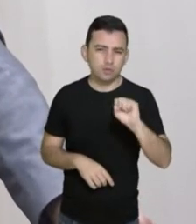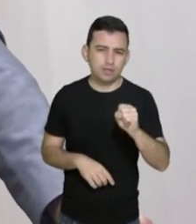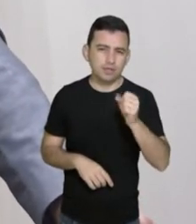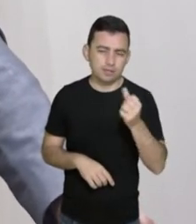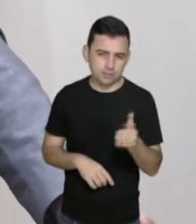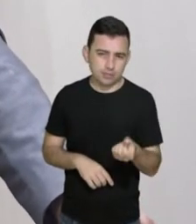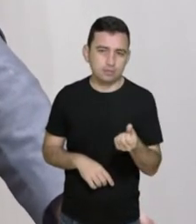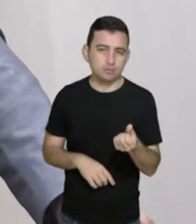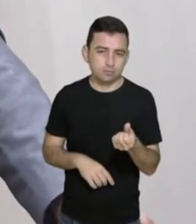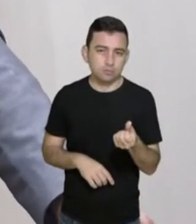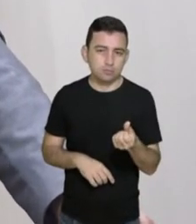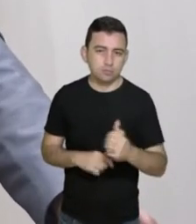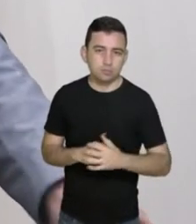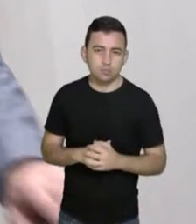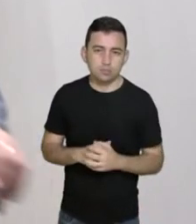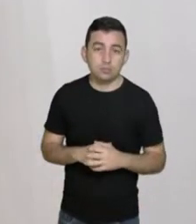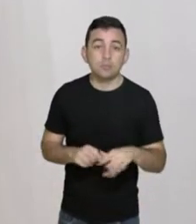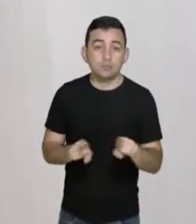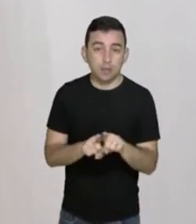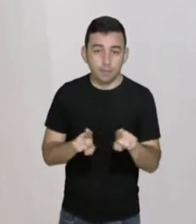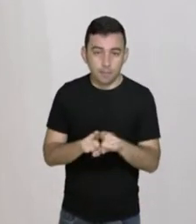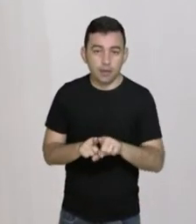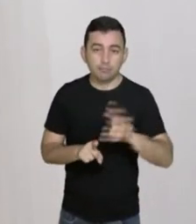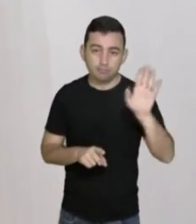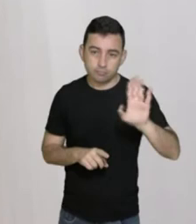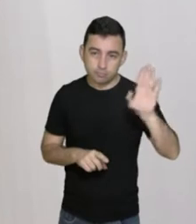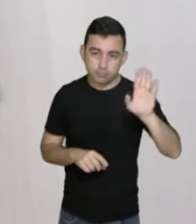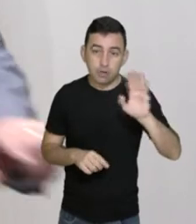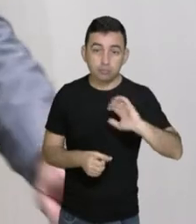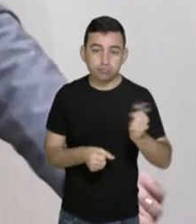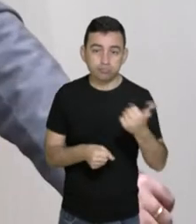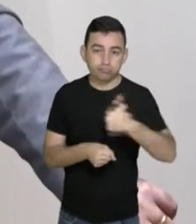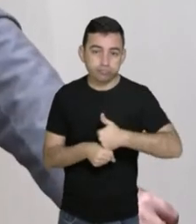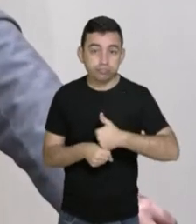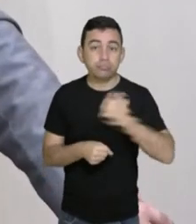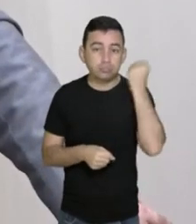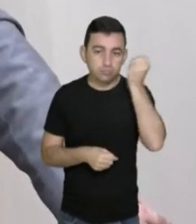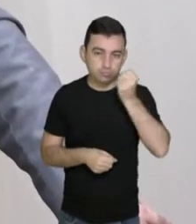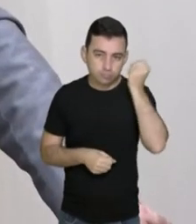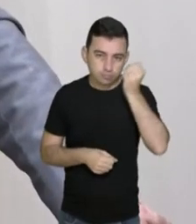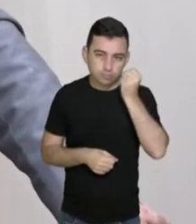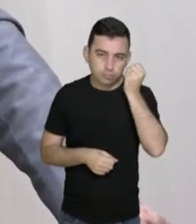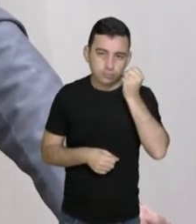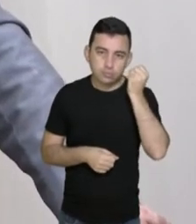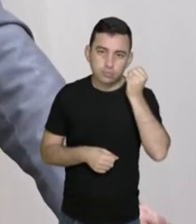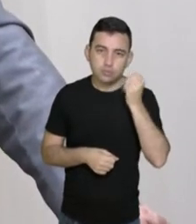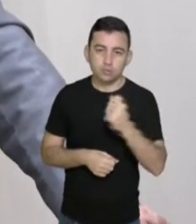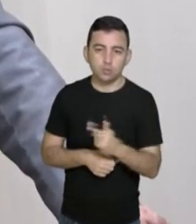1986, foi também candidato a suplente de senador em